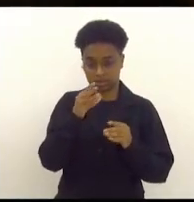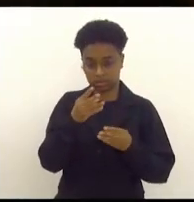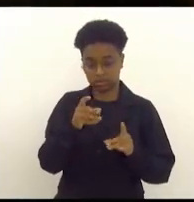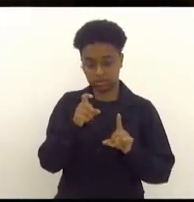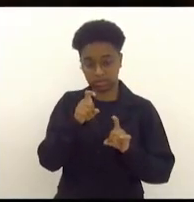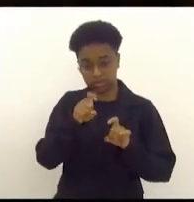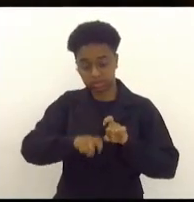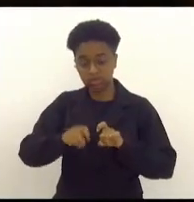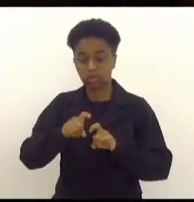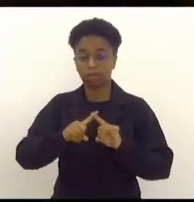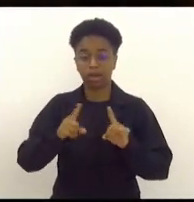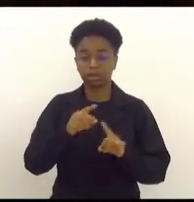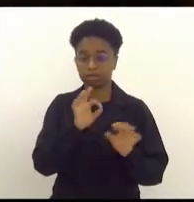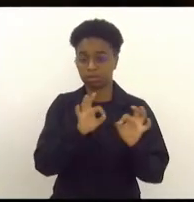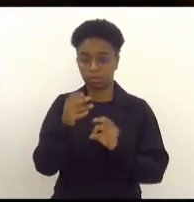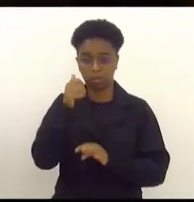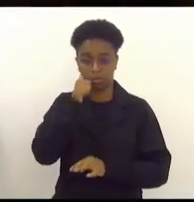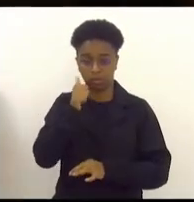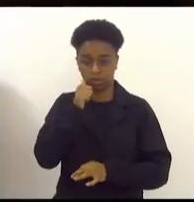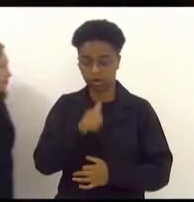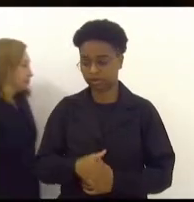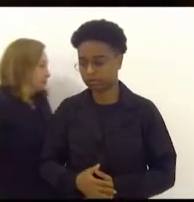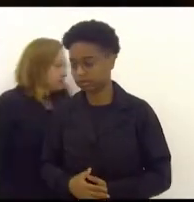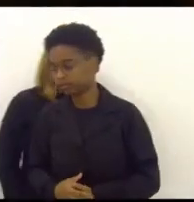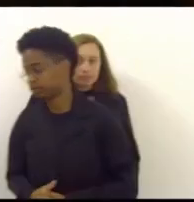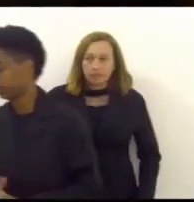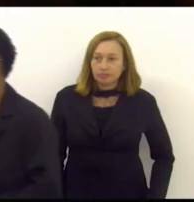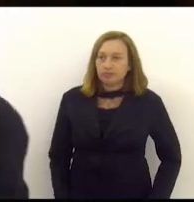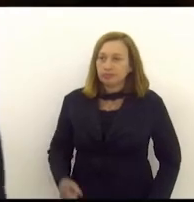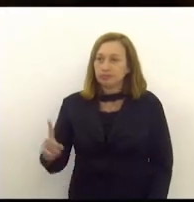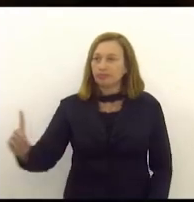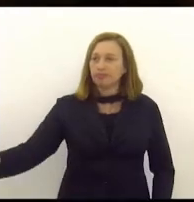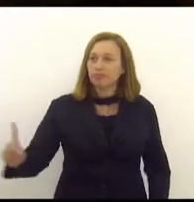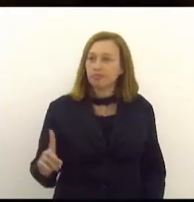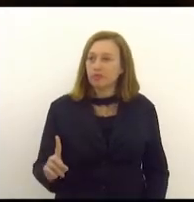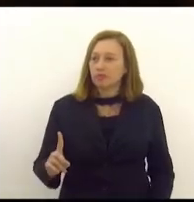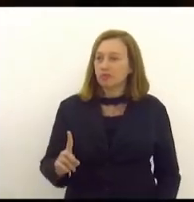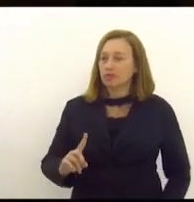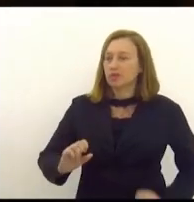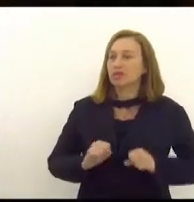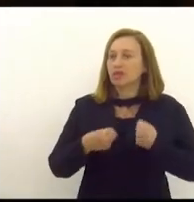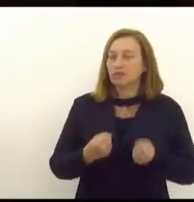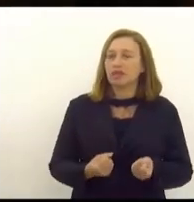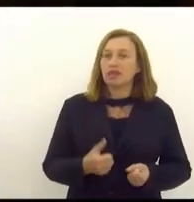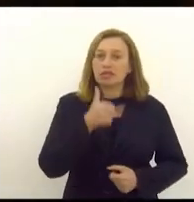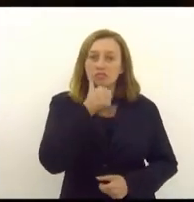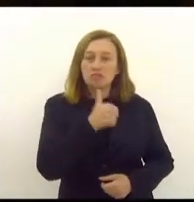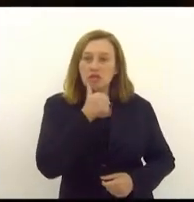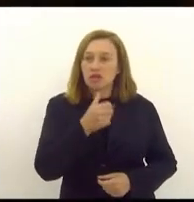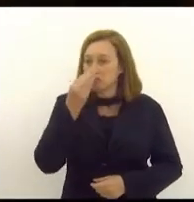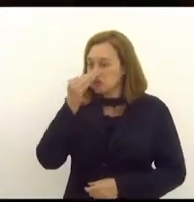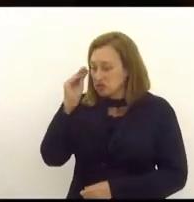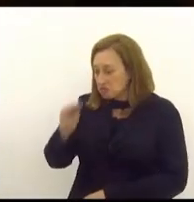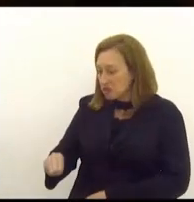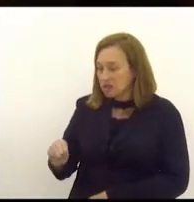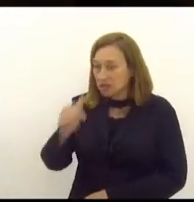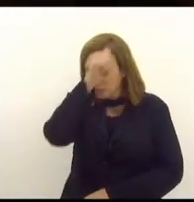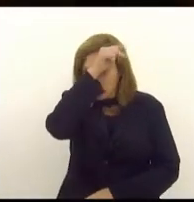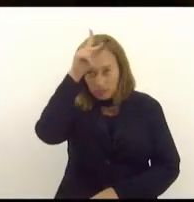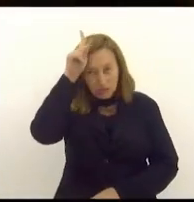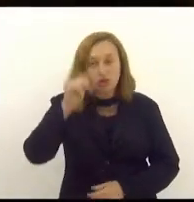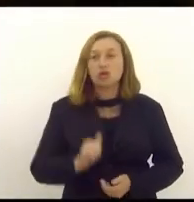ousou vir essa Tribuna defender essa mulher negra favelada que foi humilhada pelo prefeito quando o prefeito